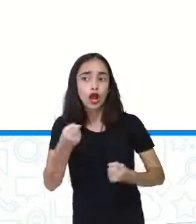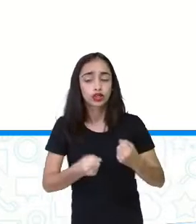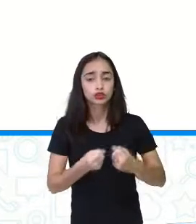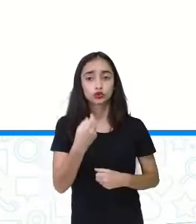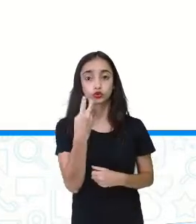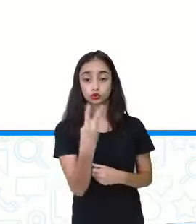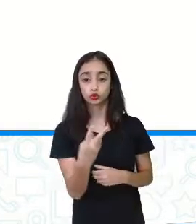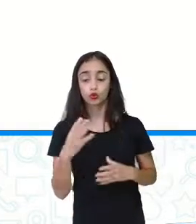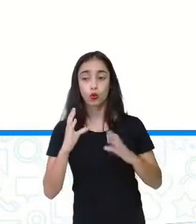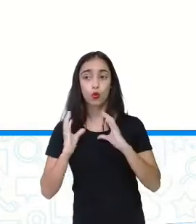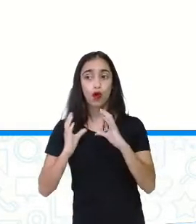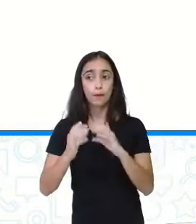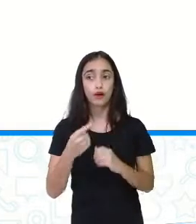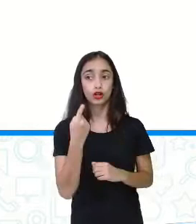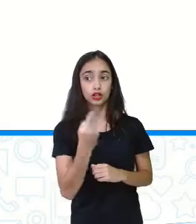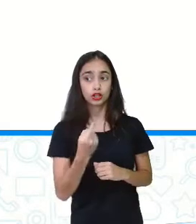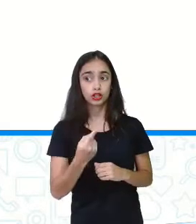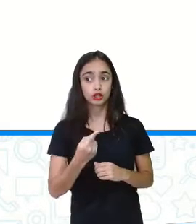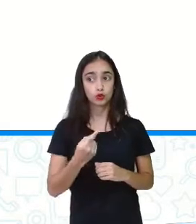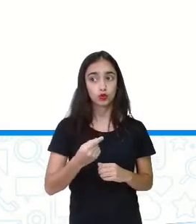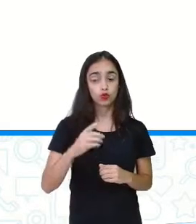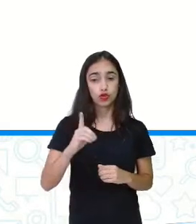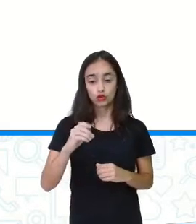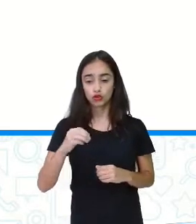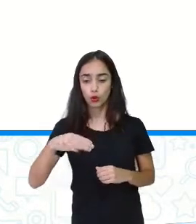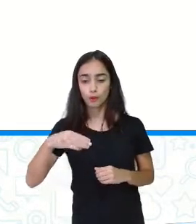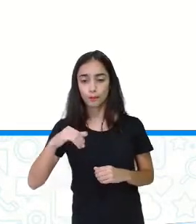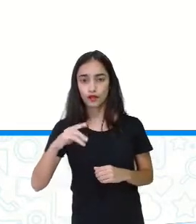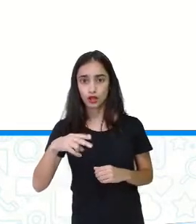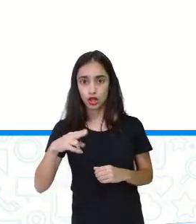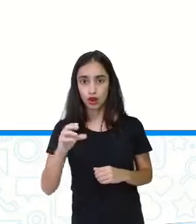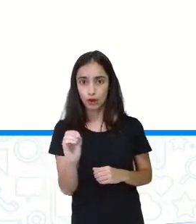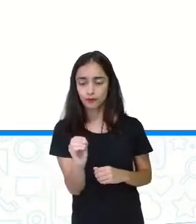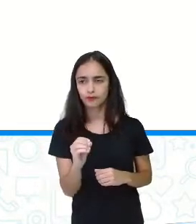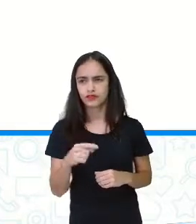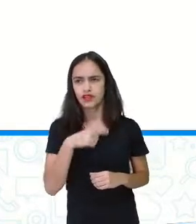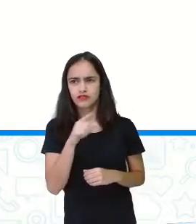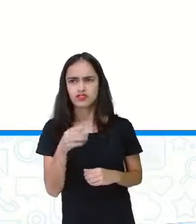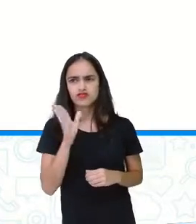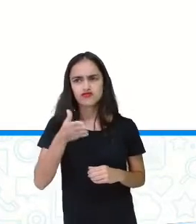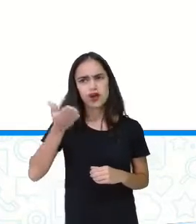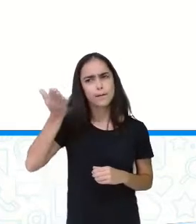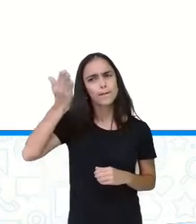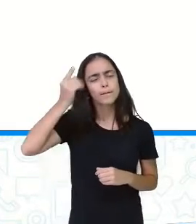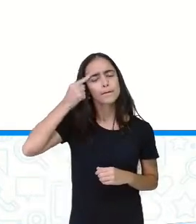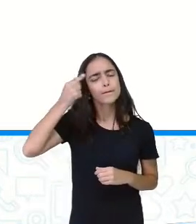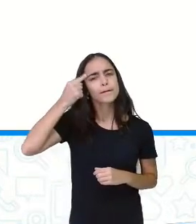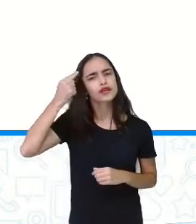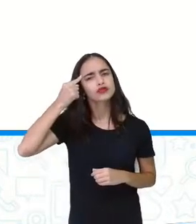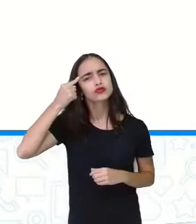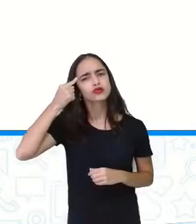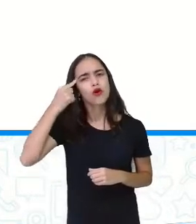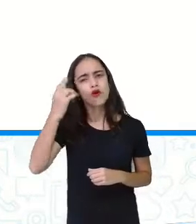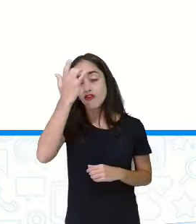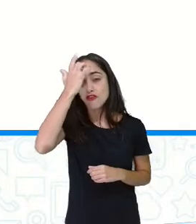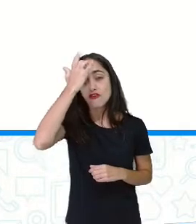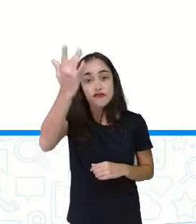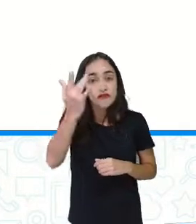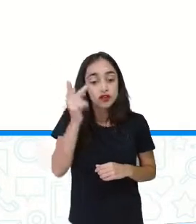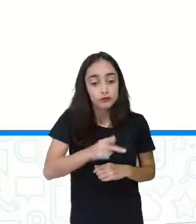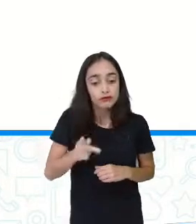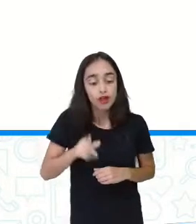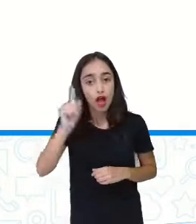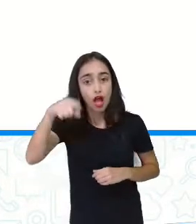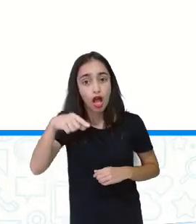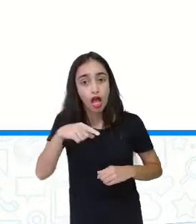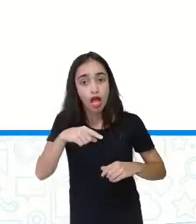possui aí você foi lá e já pensou assim ó 5 + 2 + 1 fácil professora oito então você vai